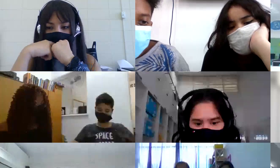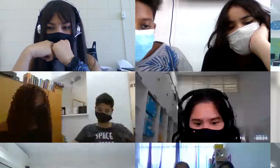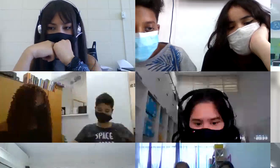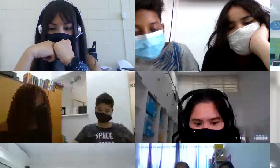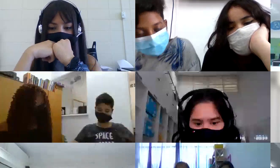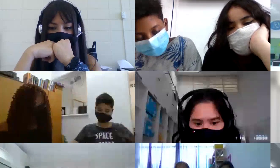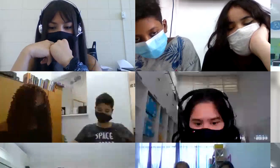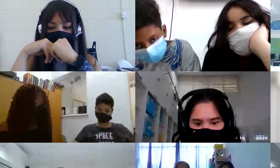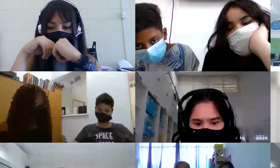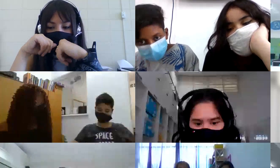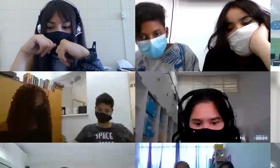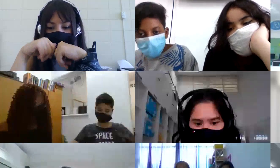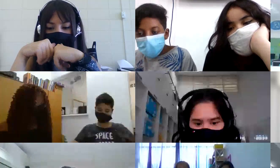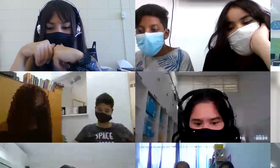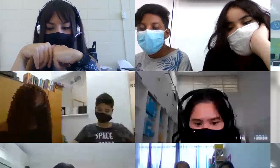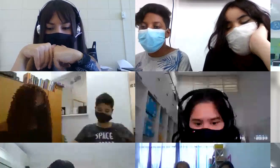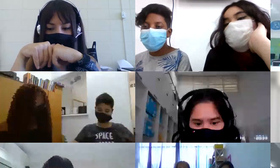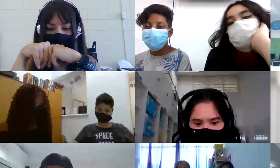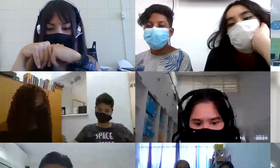escola também, é?